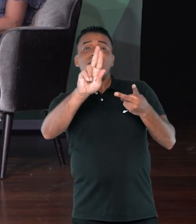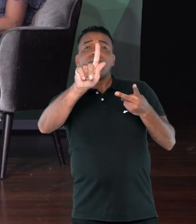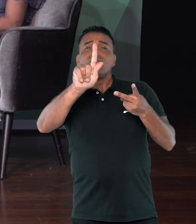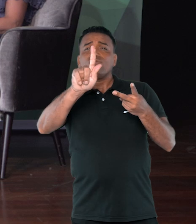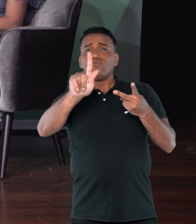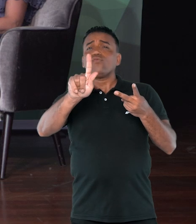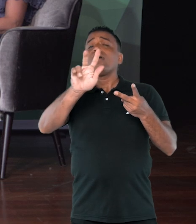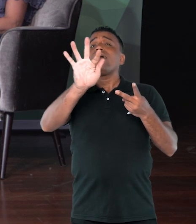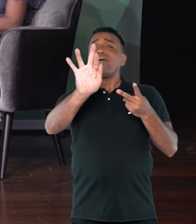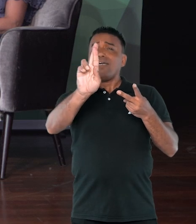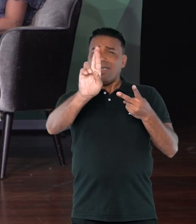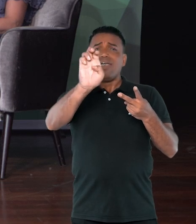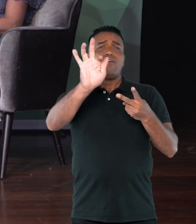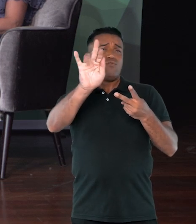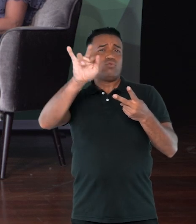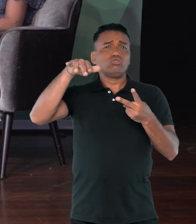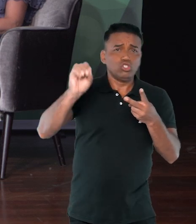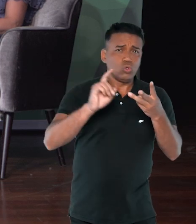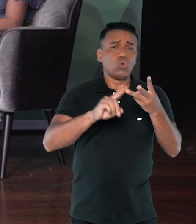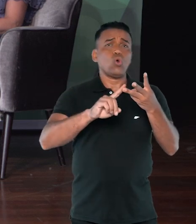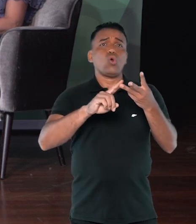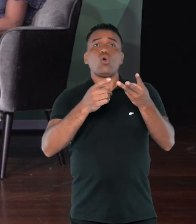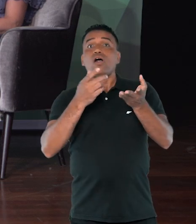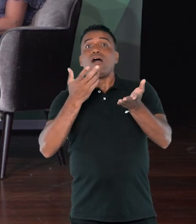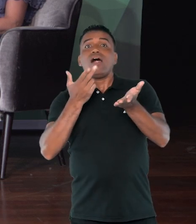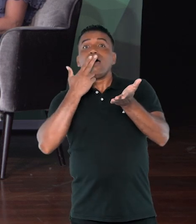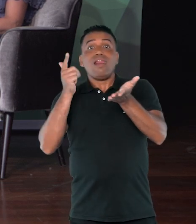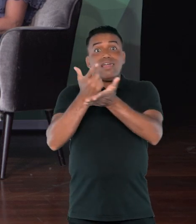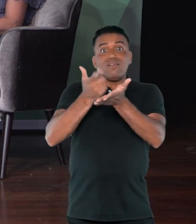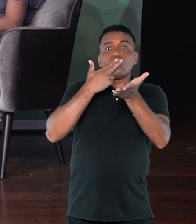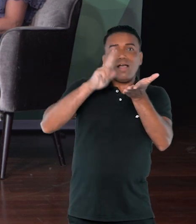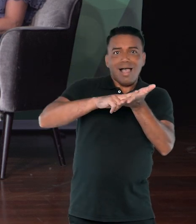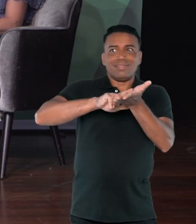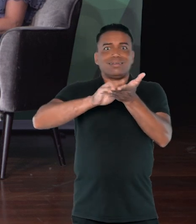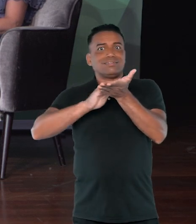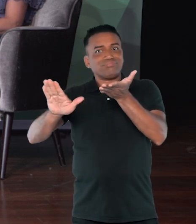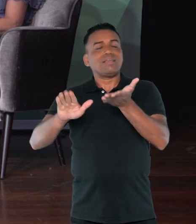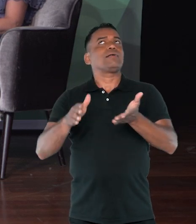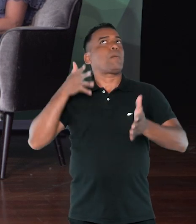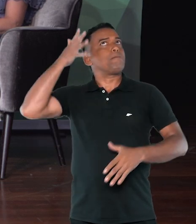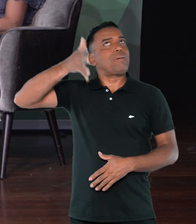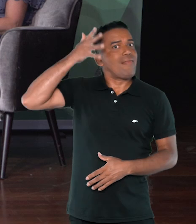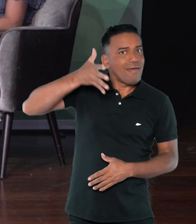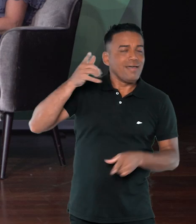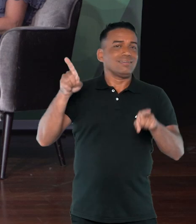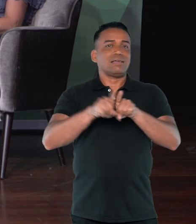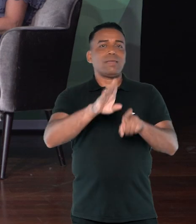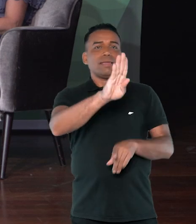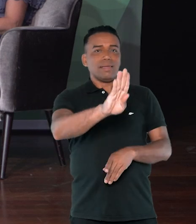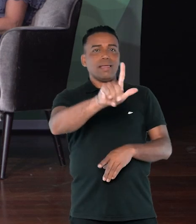último como coautora. Renata divide seu conhecimento através de palestras e por meio do seu blog